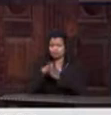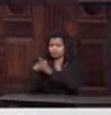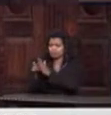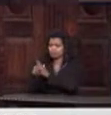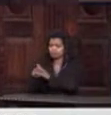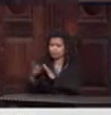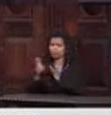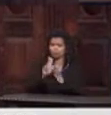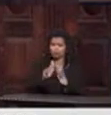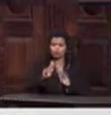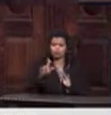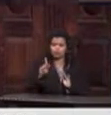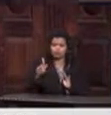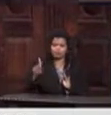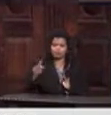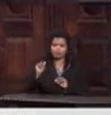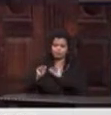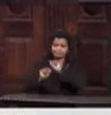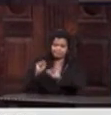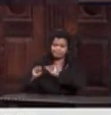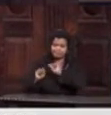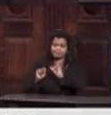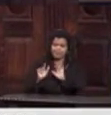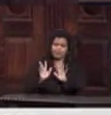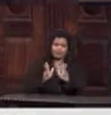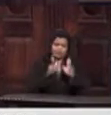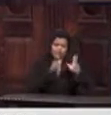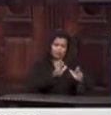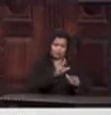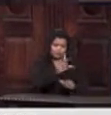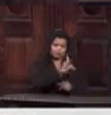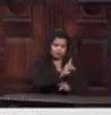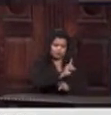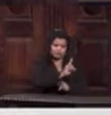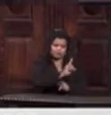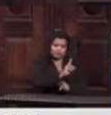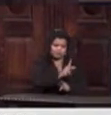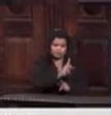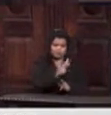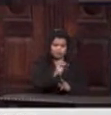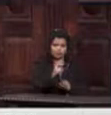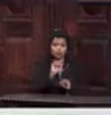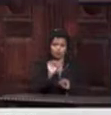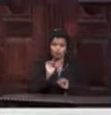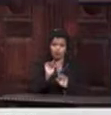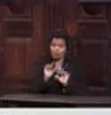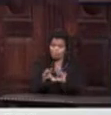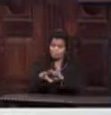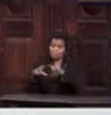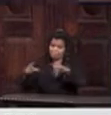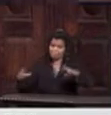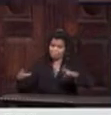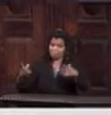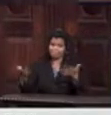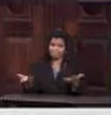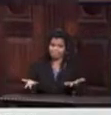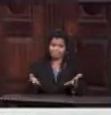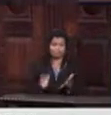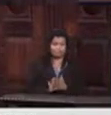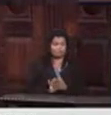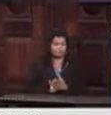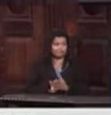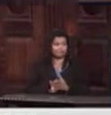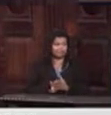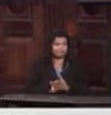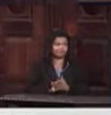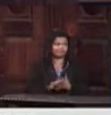vários policiais. Obviamente que a lei da física já disse. Se aqui está a polícia, aqui não irão